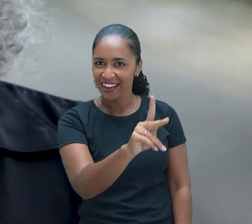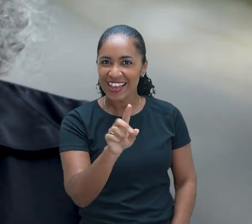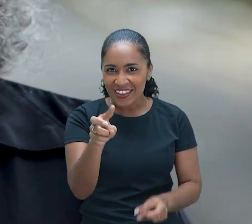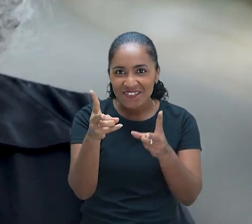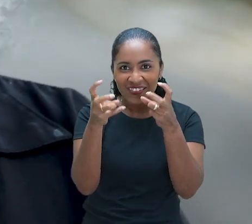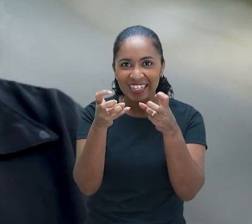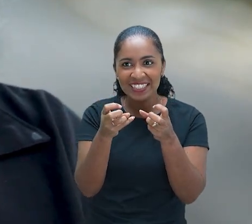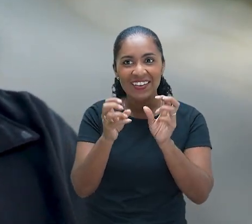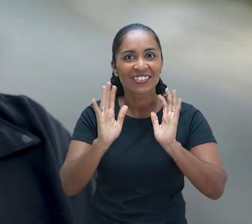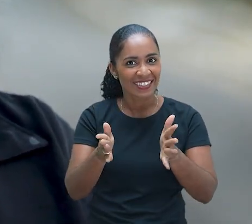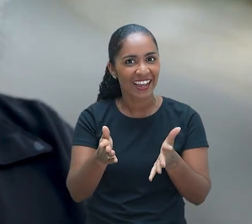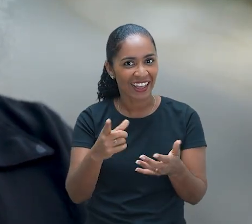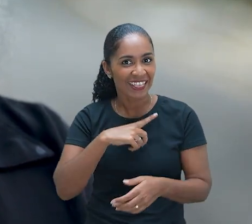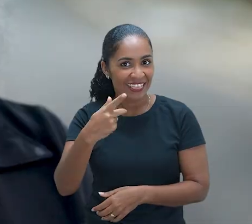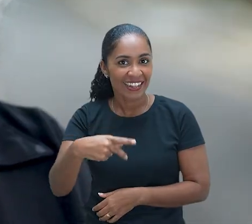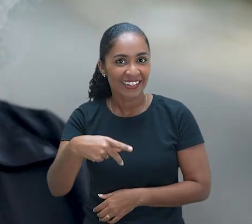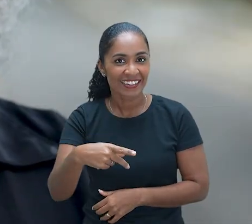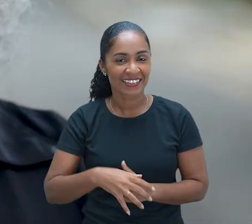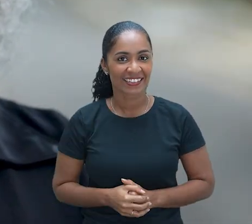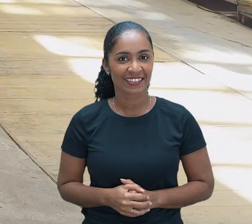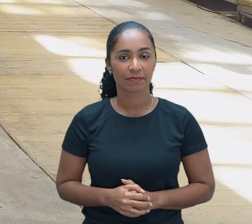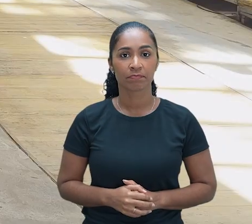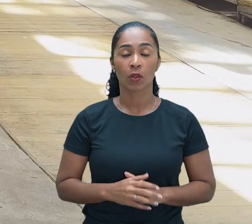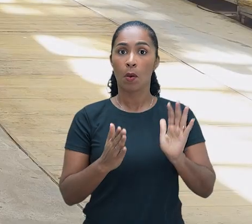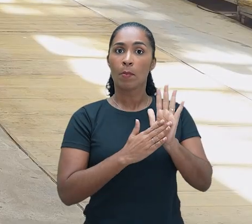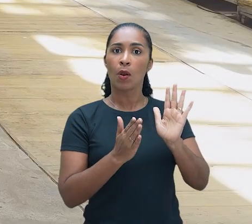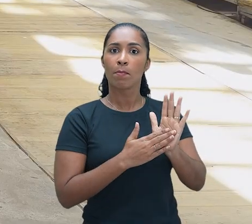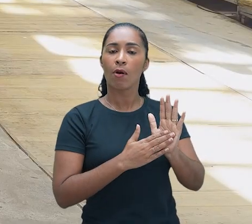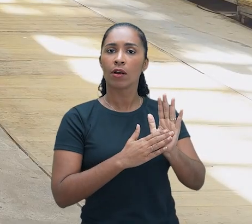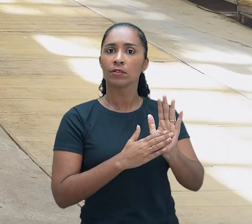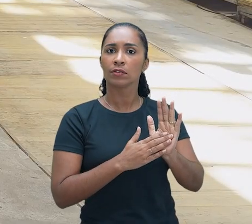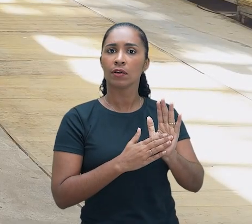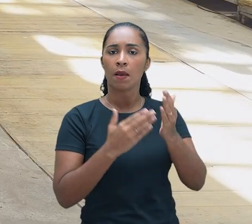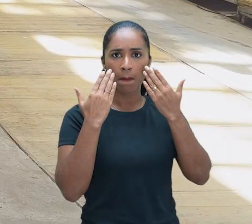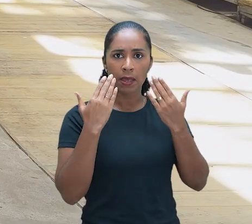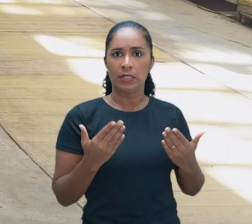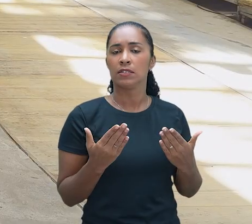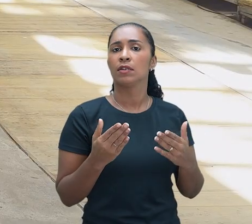Você percebe que isso já tem alguma coisa aqui? Apareceu uma proposta do